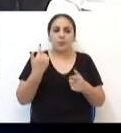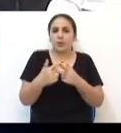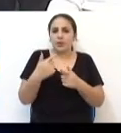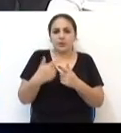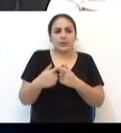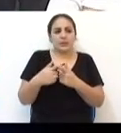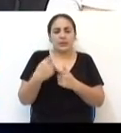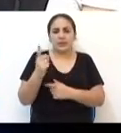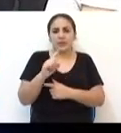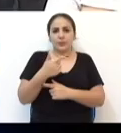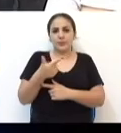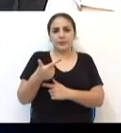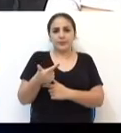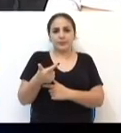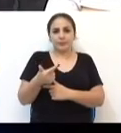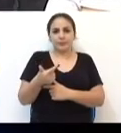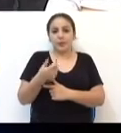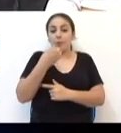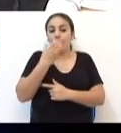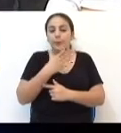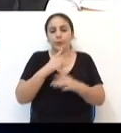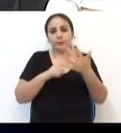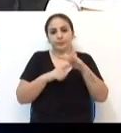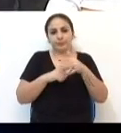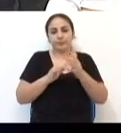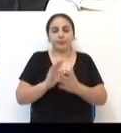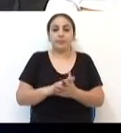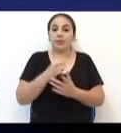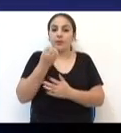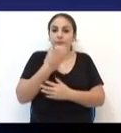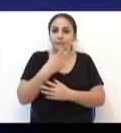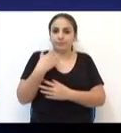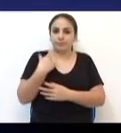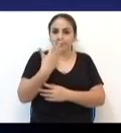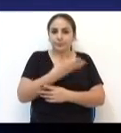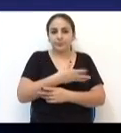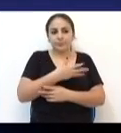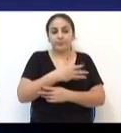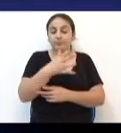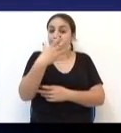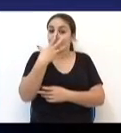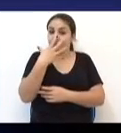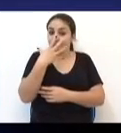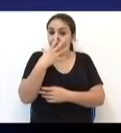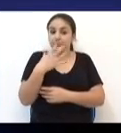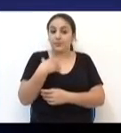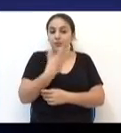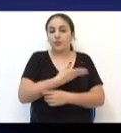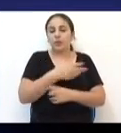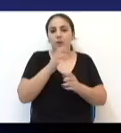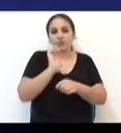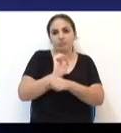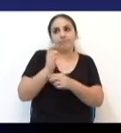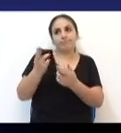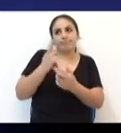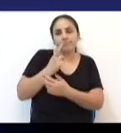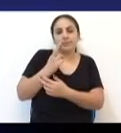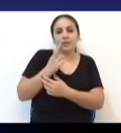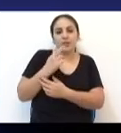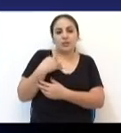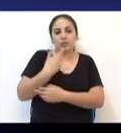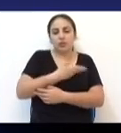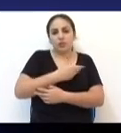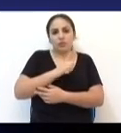que não ia ser uma boa feira. No entanto, para nossa grata surpresa, e era o que a gente estava esperando